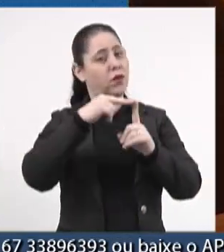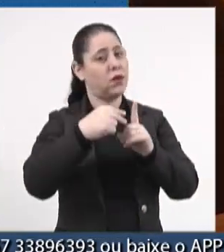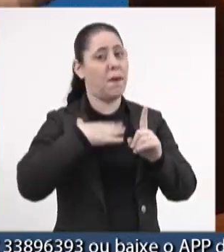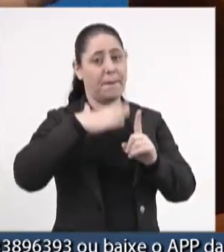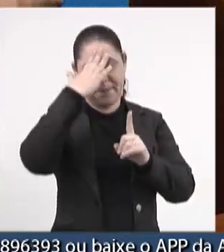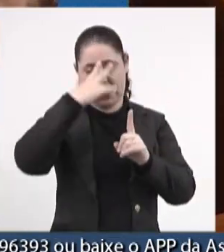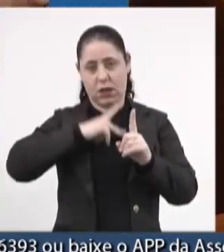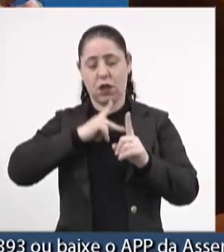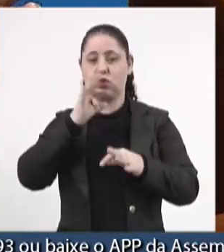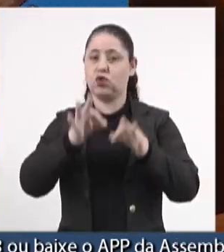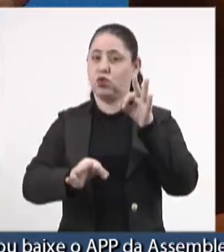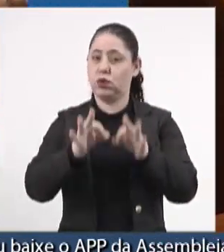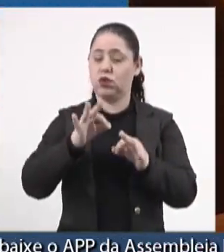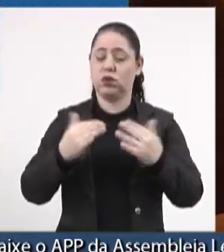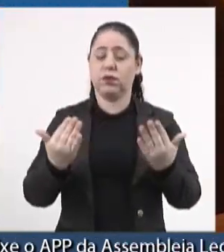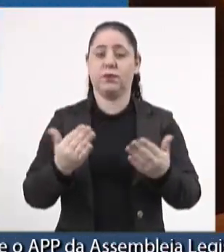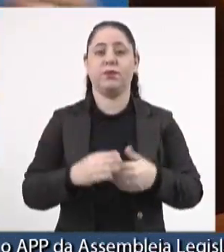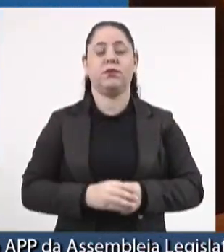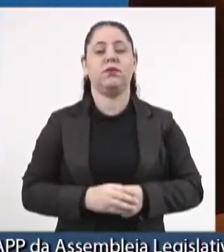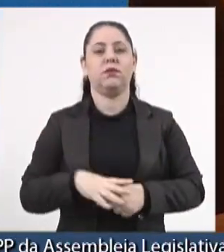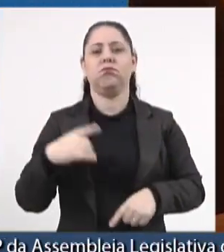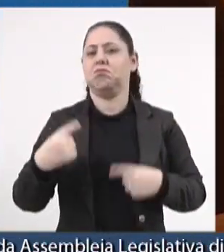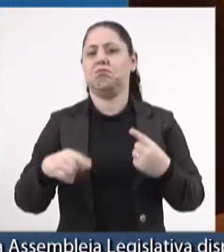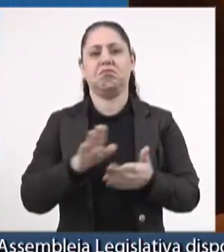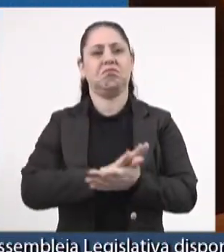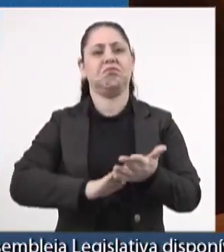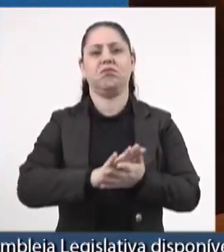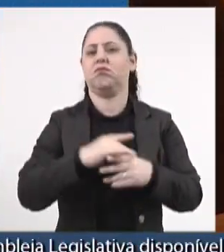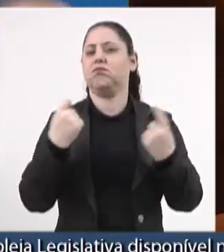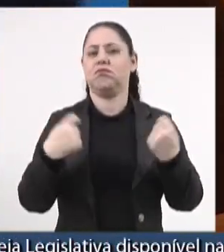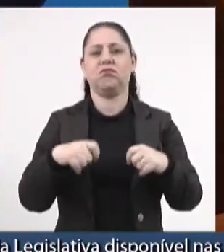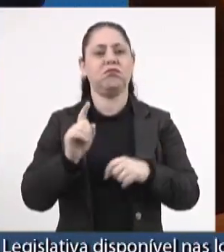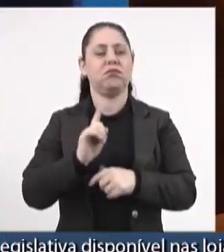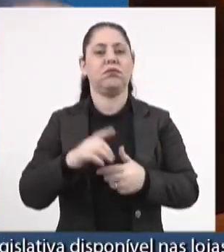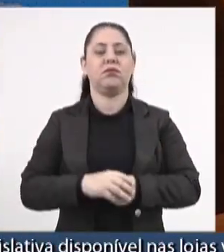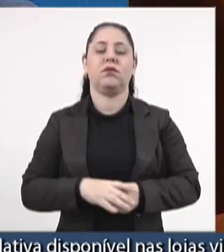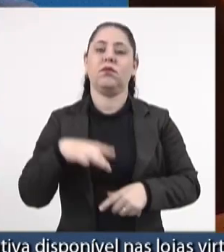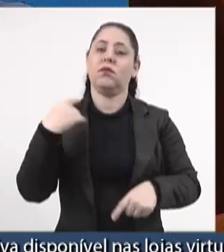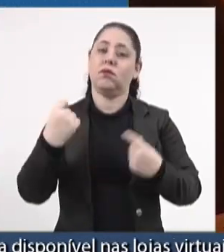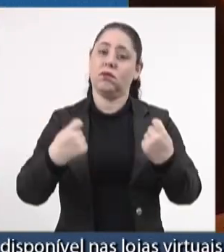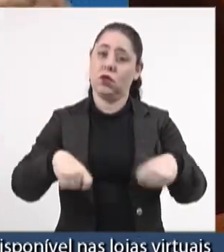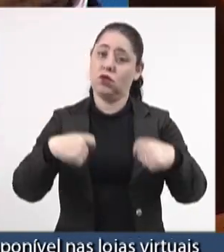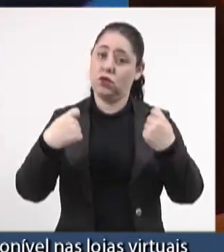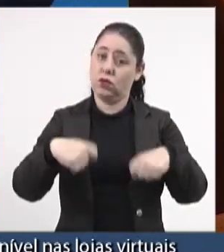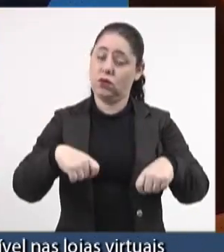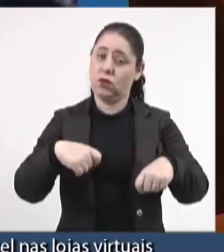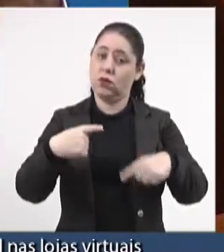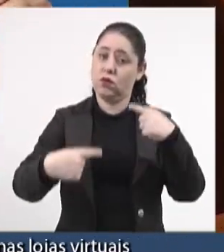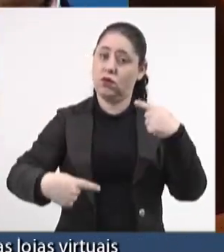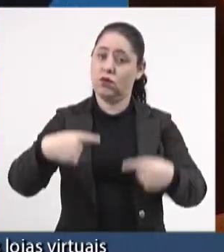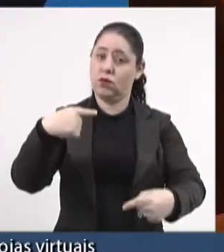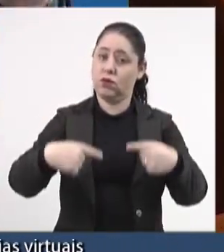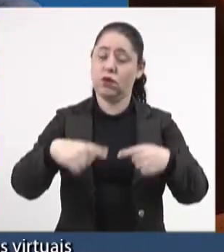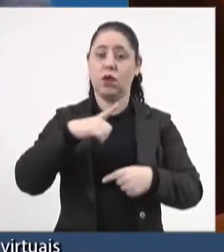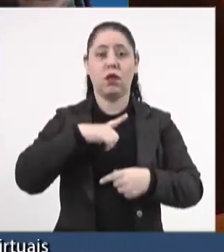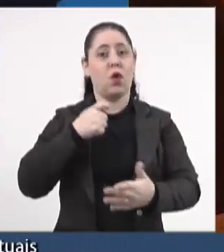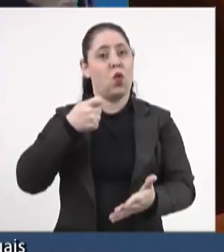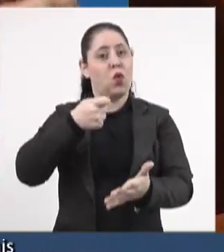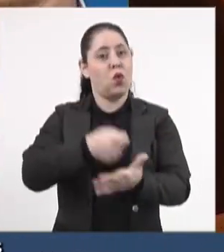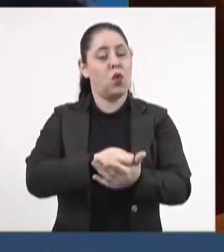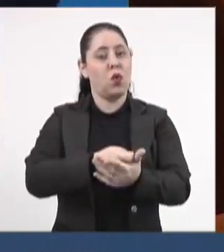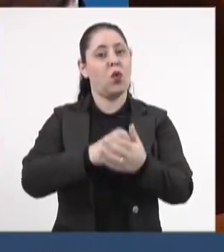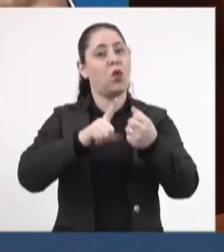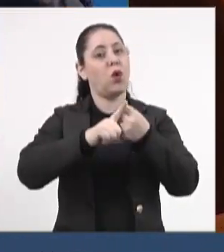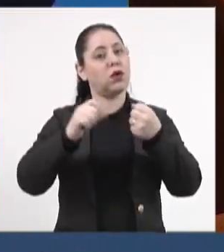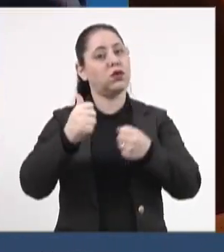de visão jurídica. Não tem que discutir nada. Tem que discutir que tem que cumprir